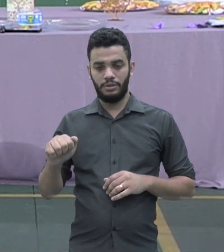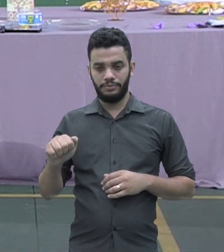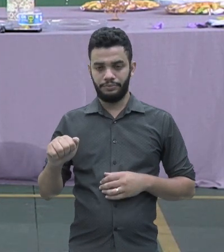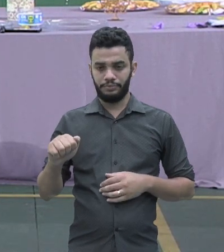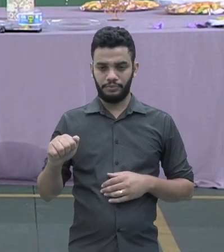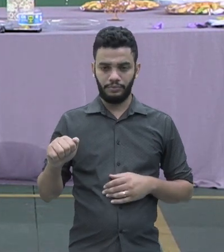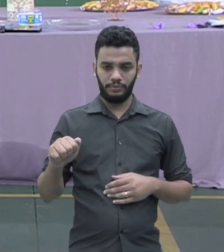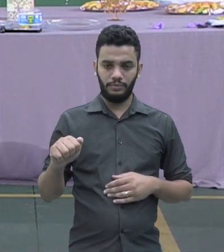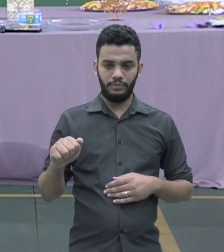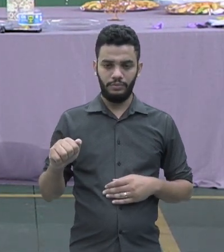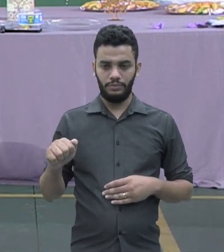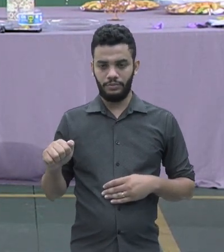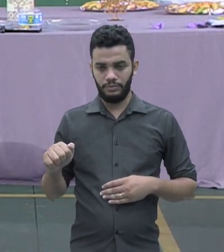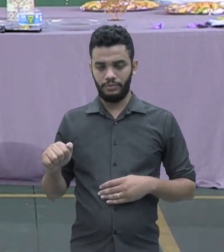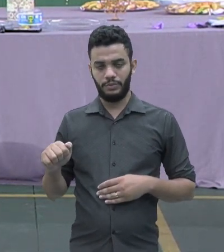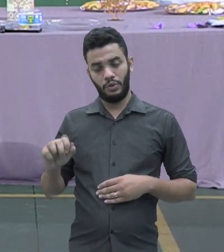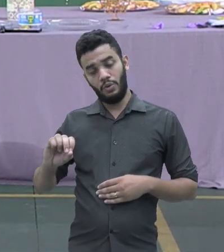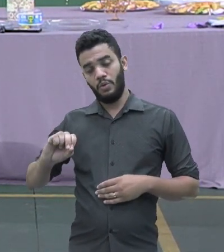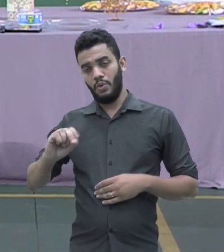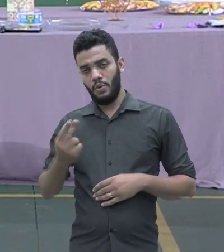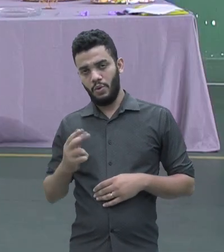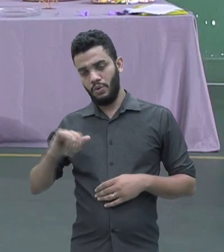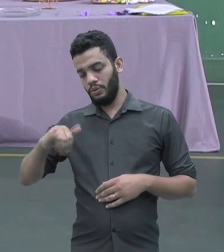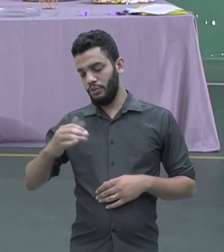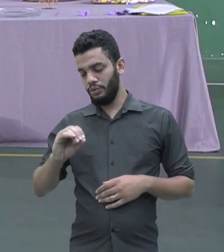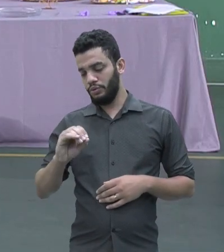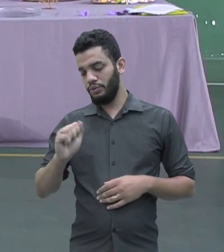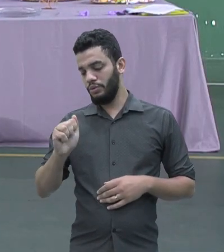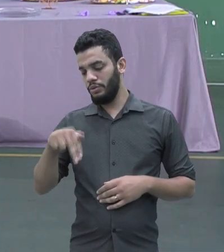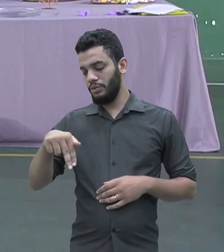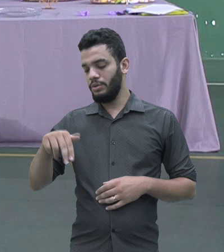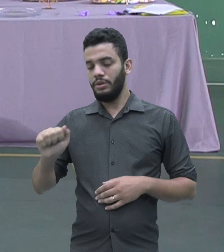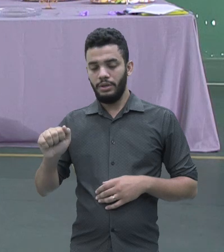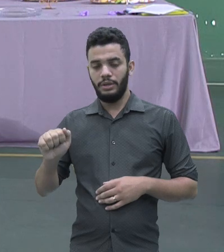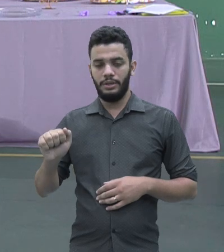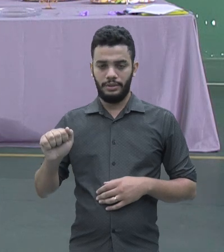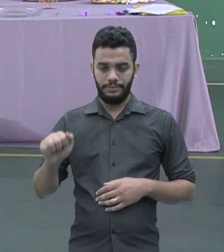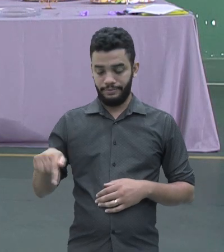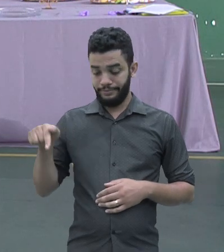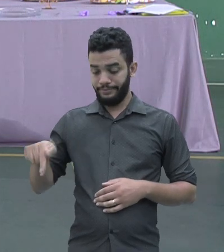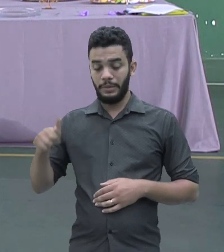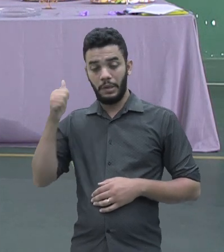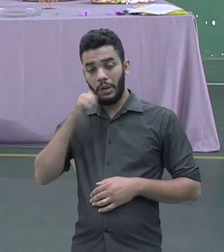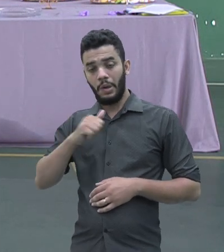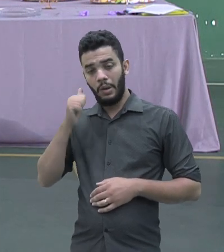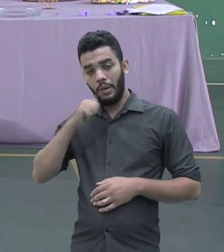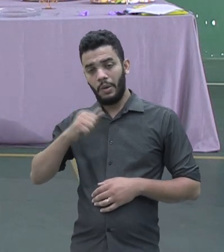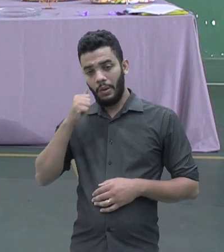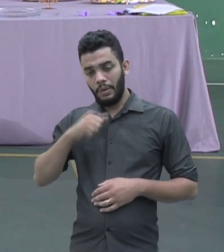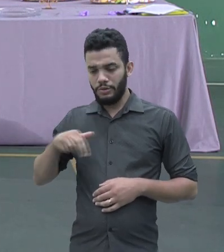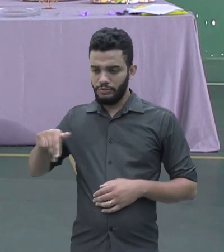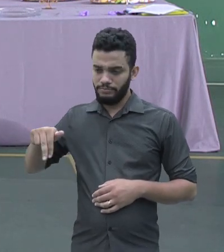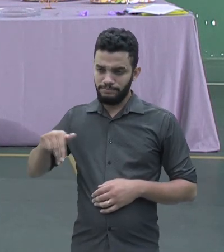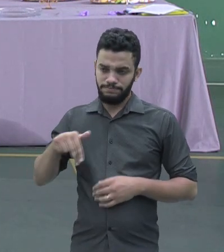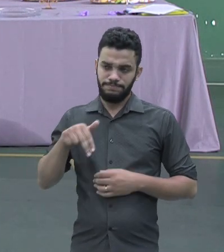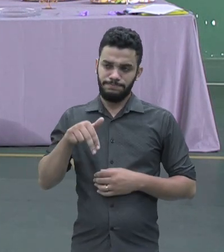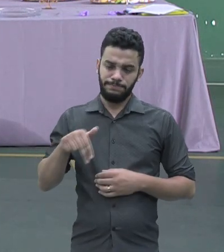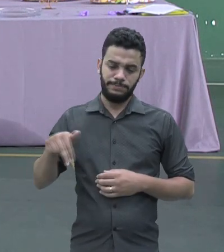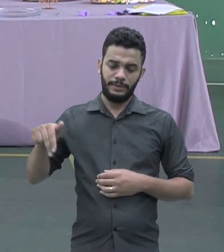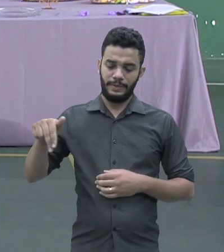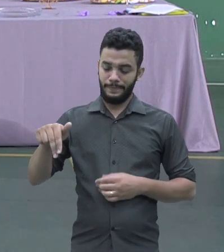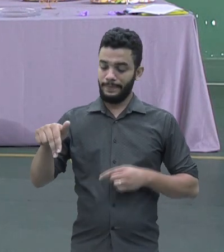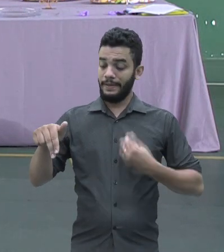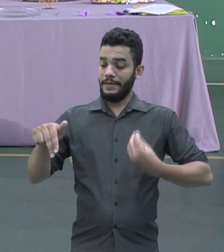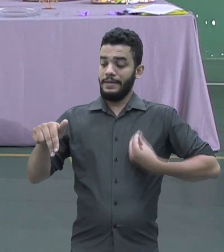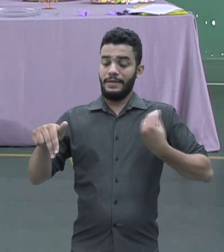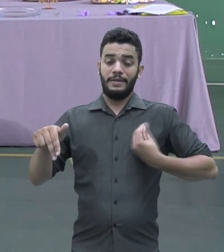Vou dar o nome de Joana, mas pode ser Poliana com o jogo do contente. Ela queria muito, muito,